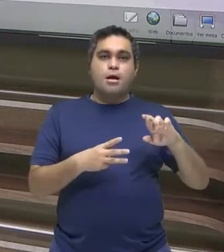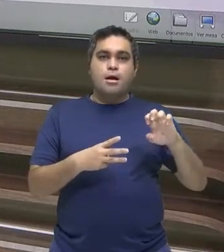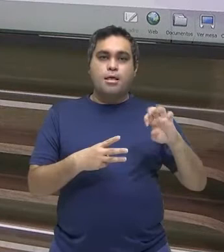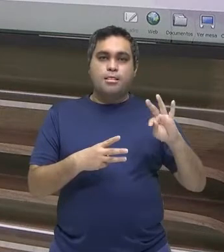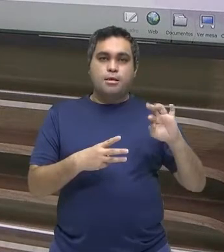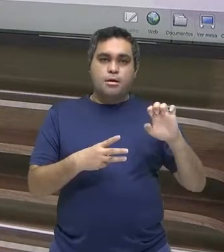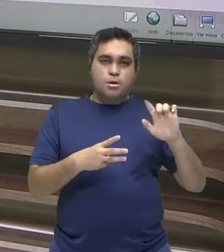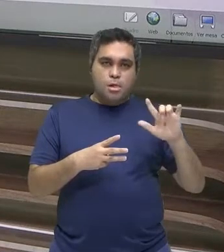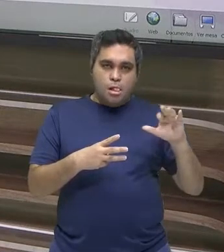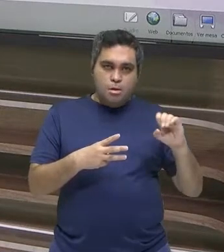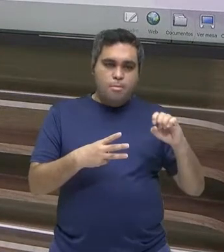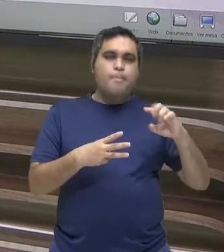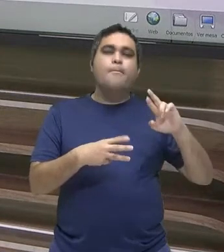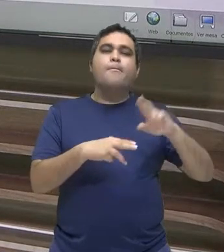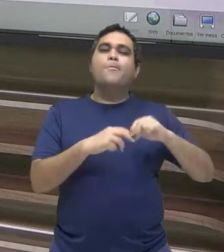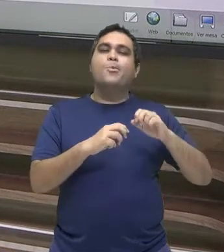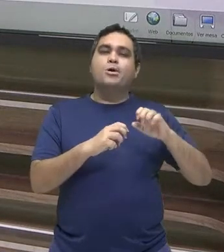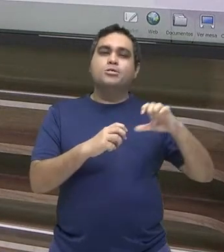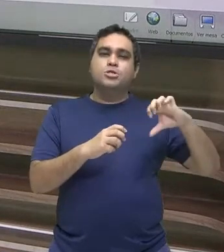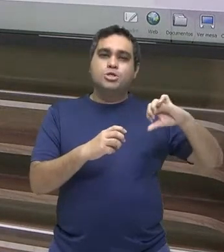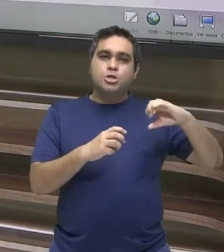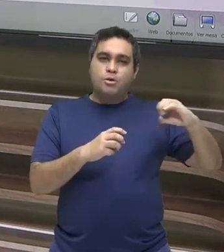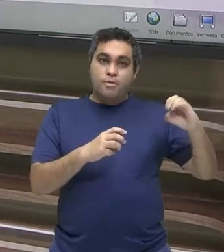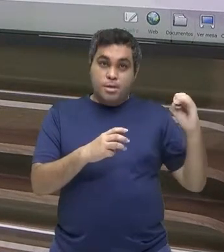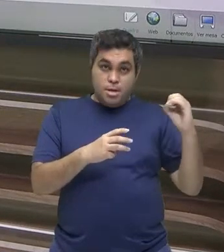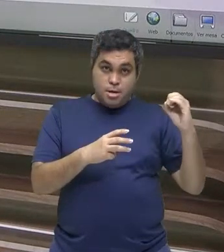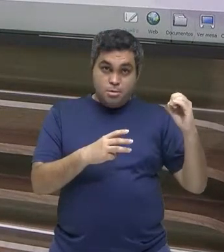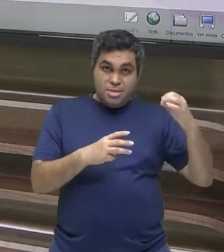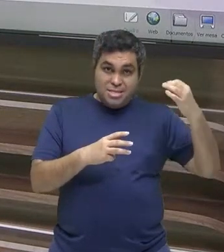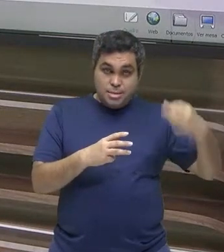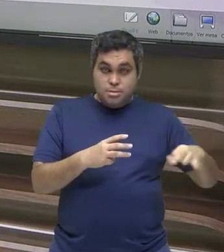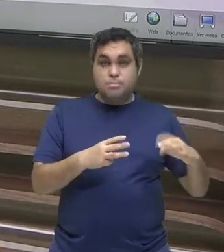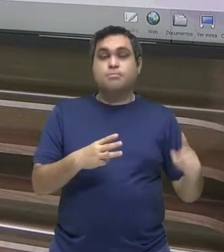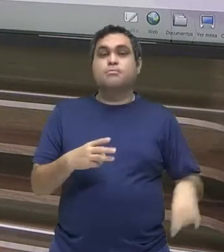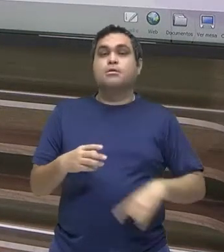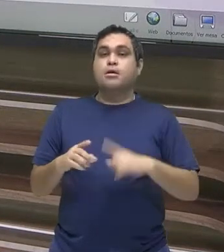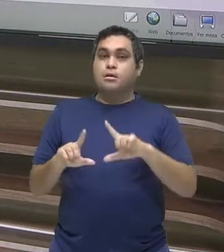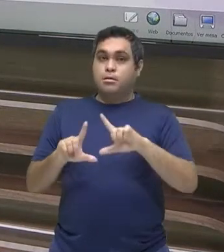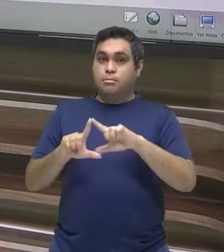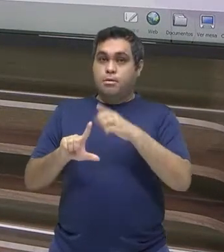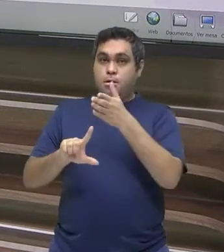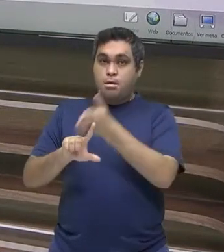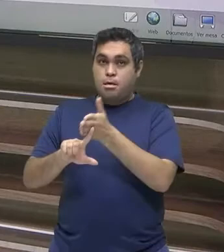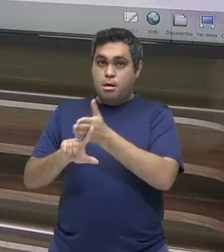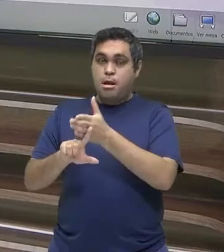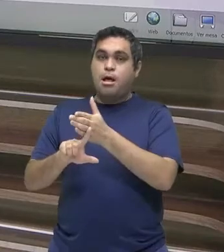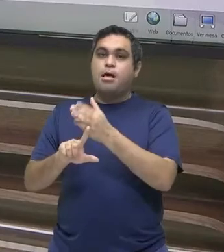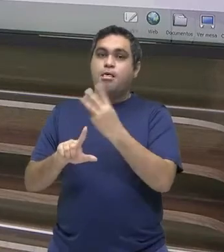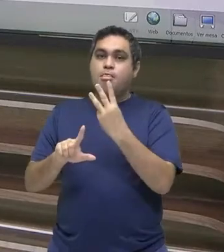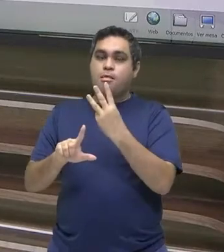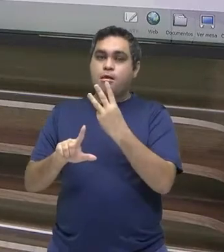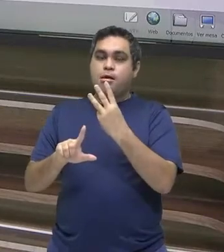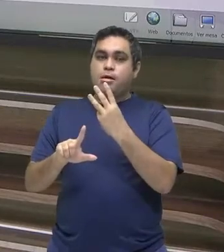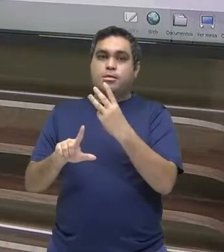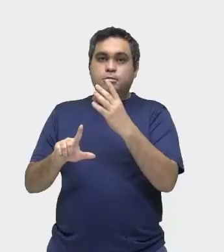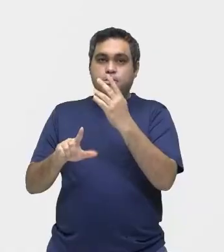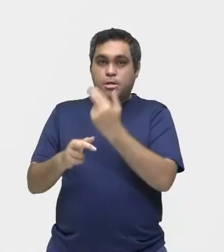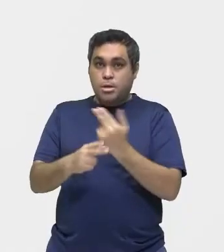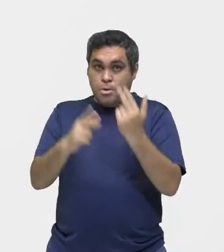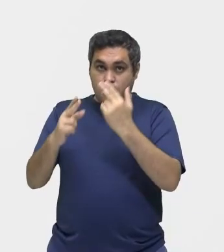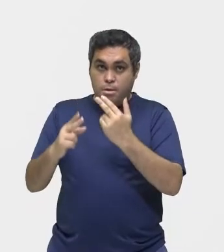e, no caso, o equilátero, que possui três lados iguais, né. Vamos, então, para a nossa segunda